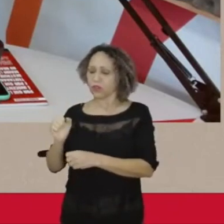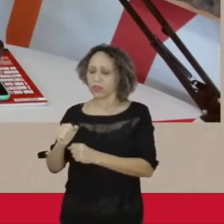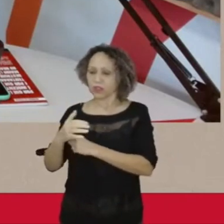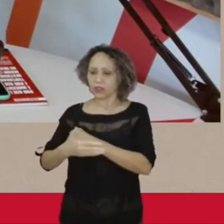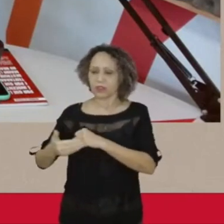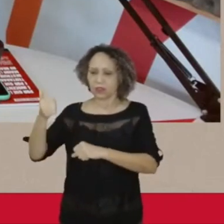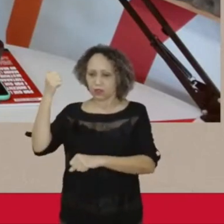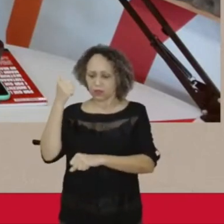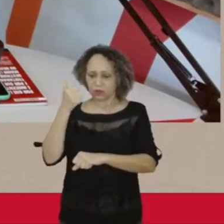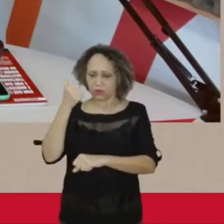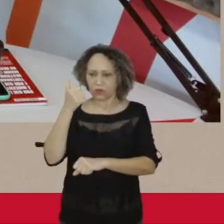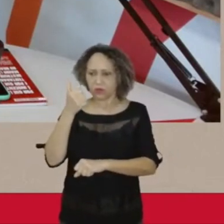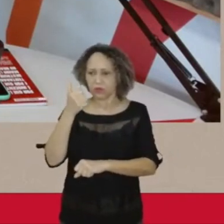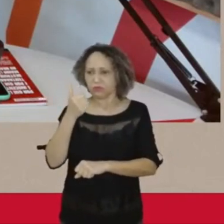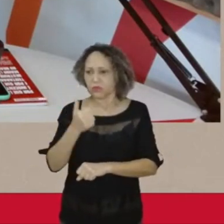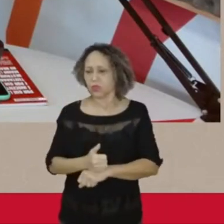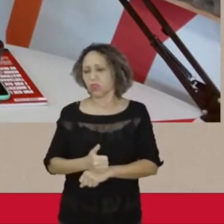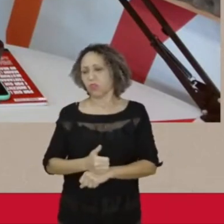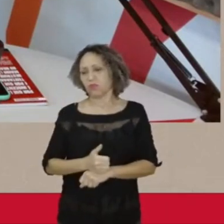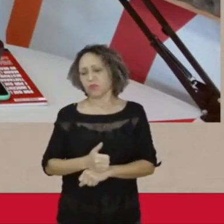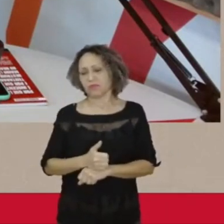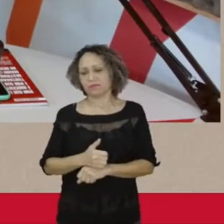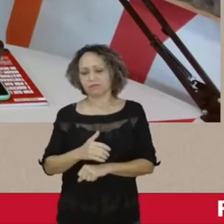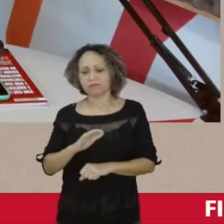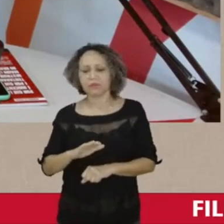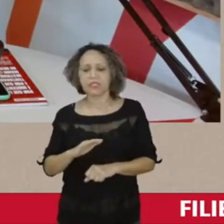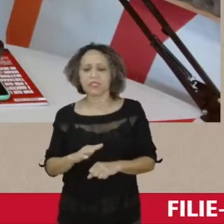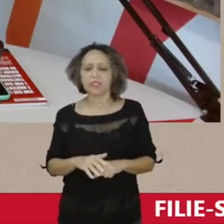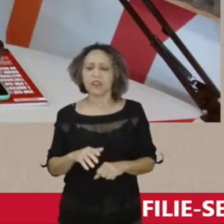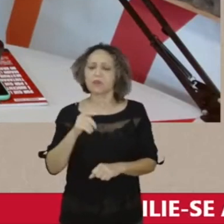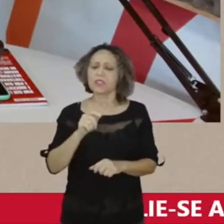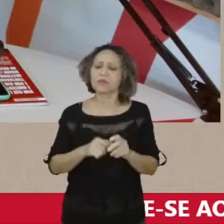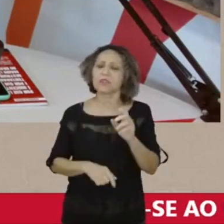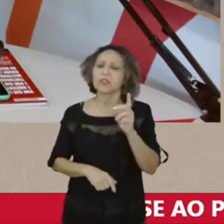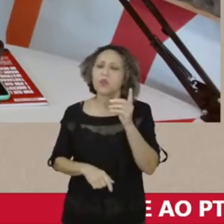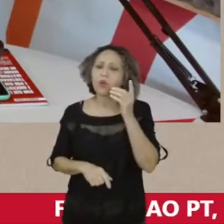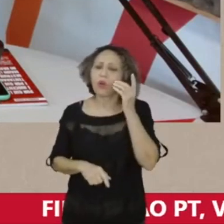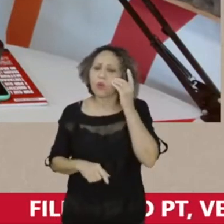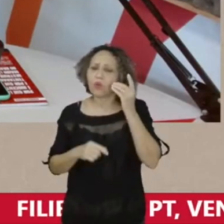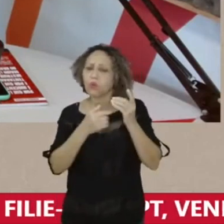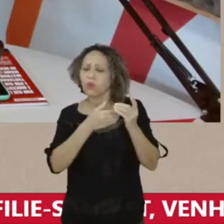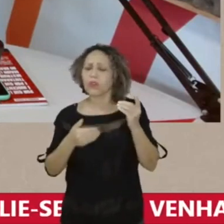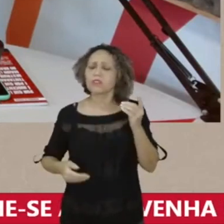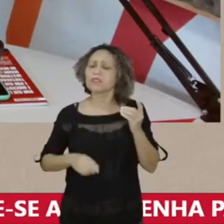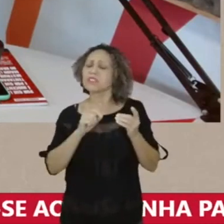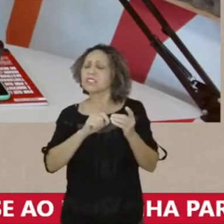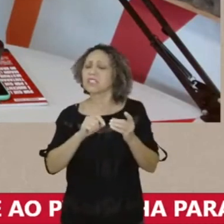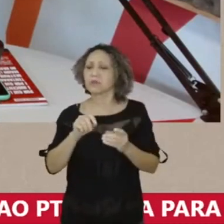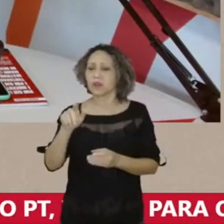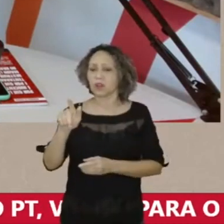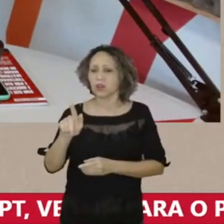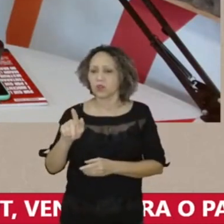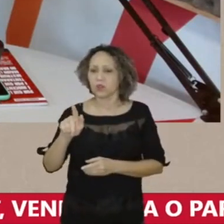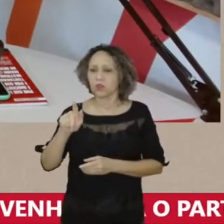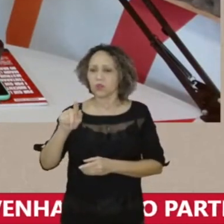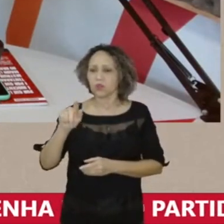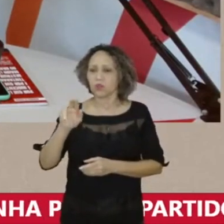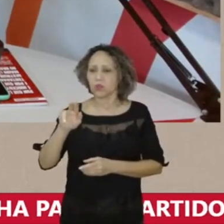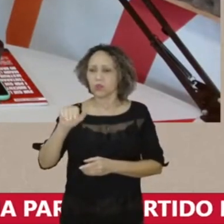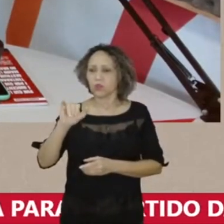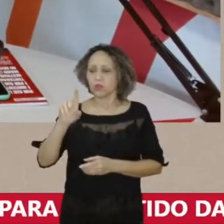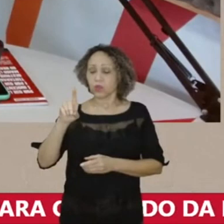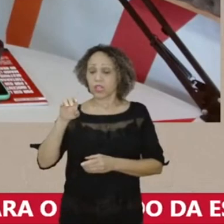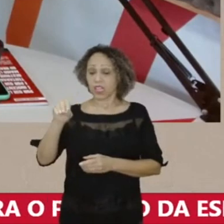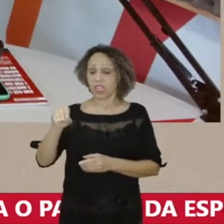né, aqui Graça Foster e Guido Mantega, do governo Dilma, por manterem os preços dos combustíveis baixos.